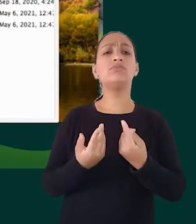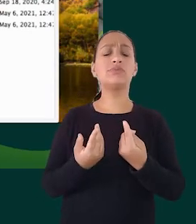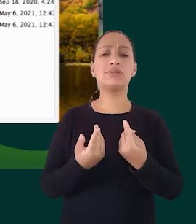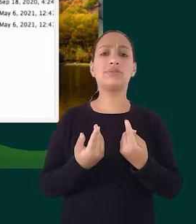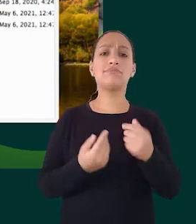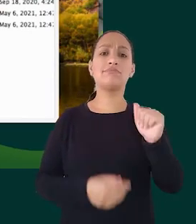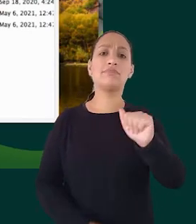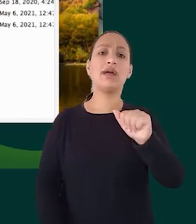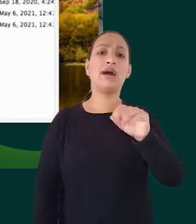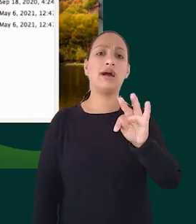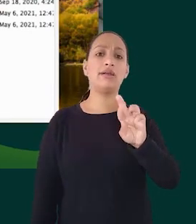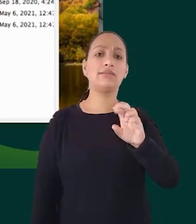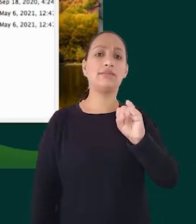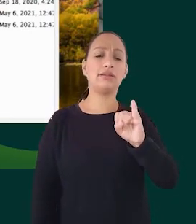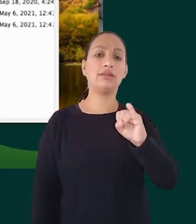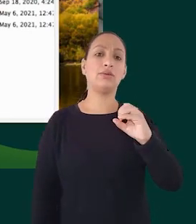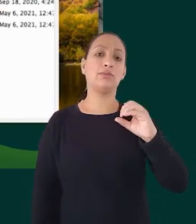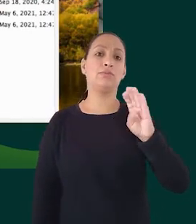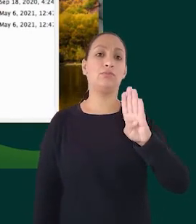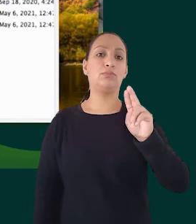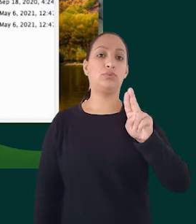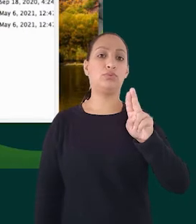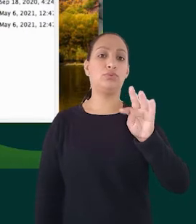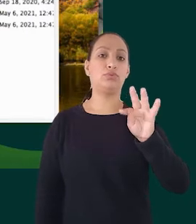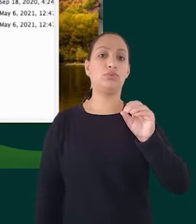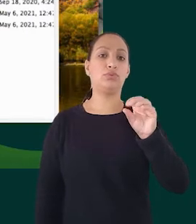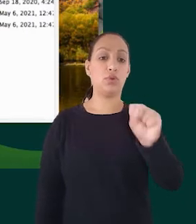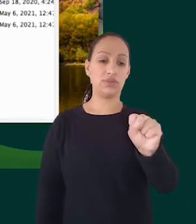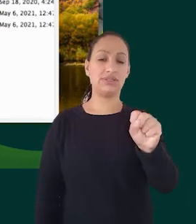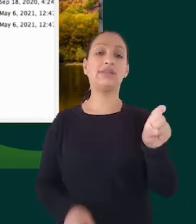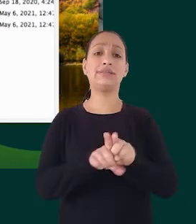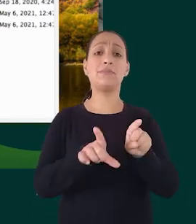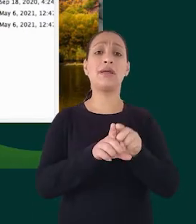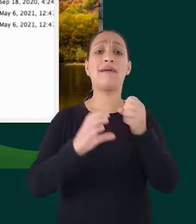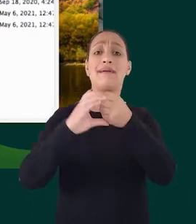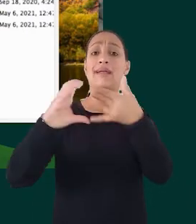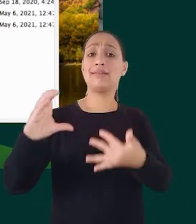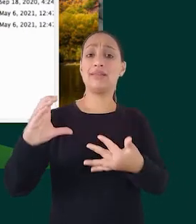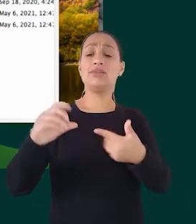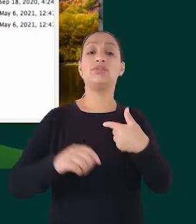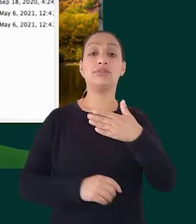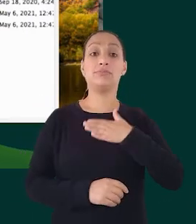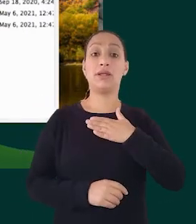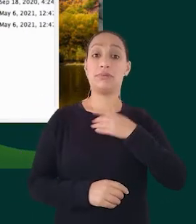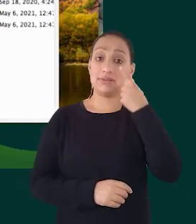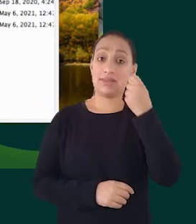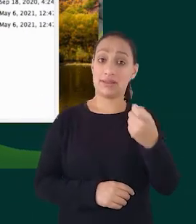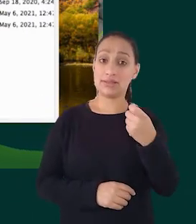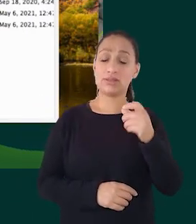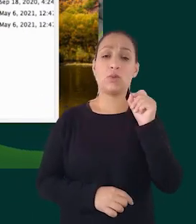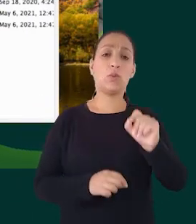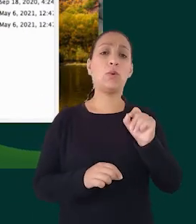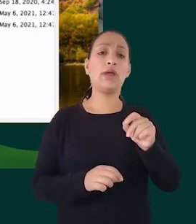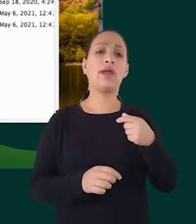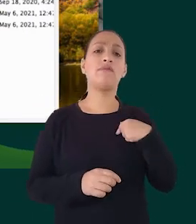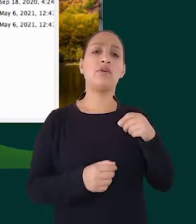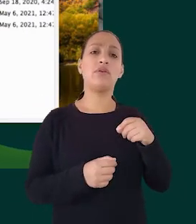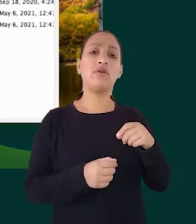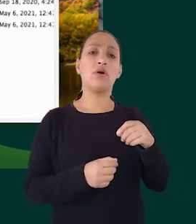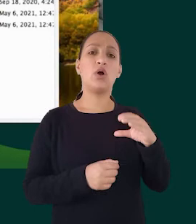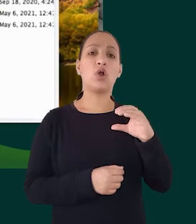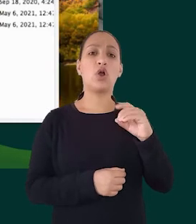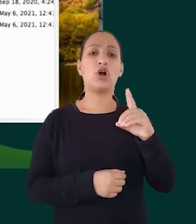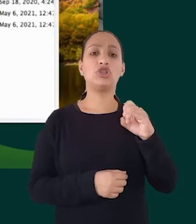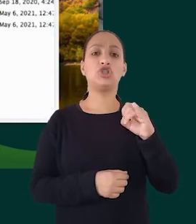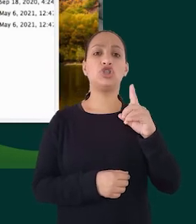alguns atributos, algumas características que me interessam. Basicamente, o que eu vou pegar aqui é um código do país, que é esse